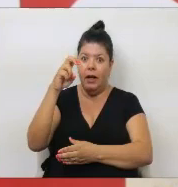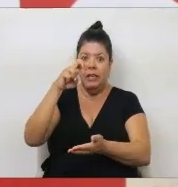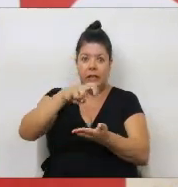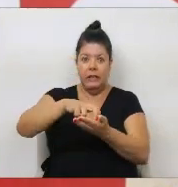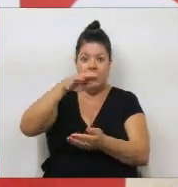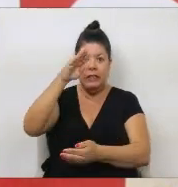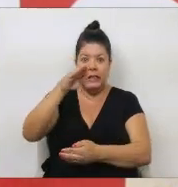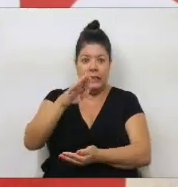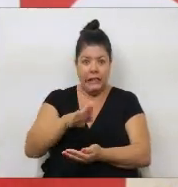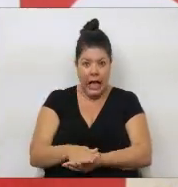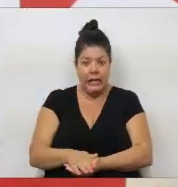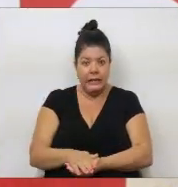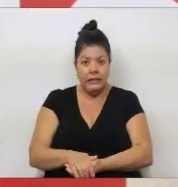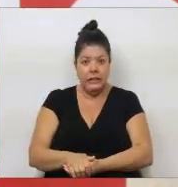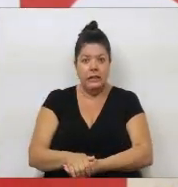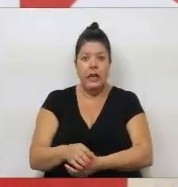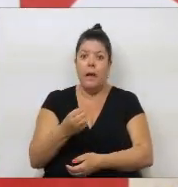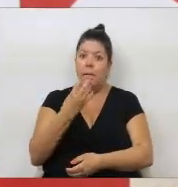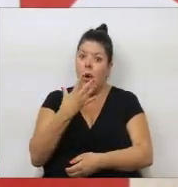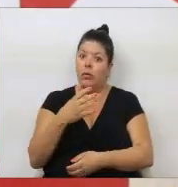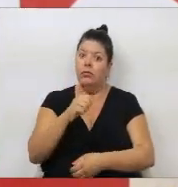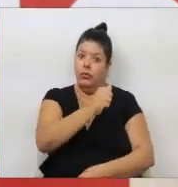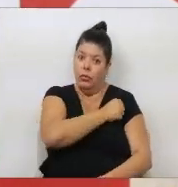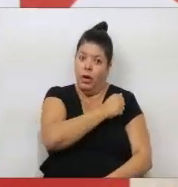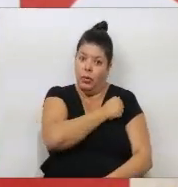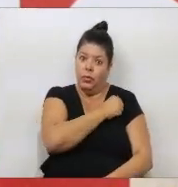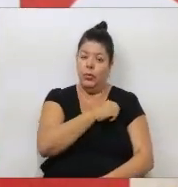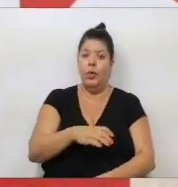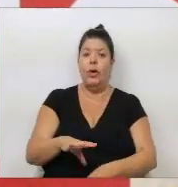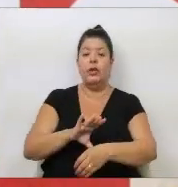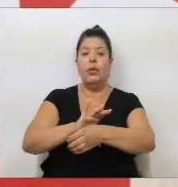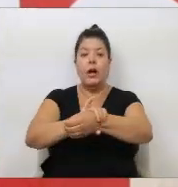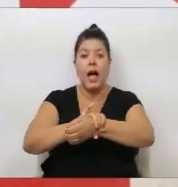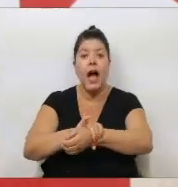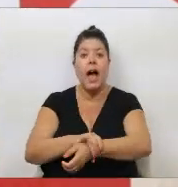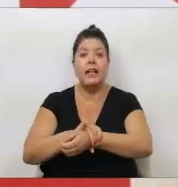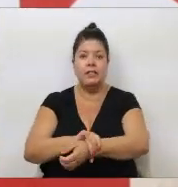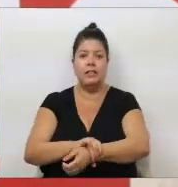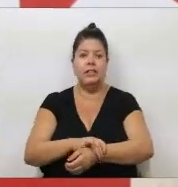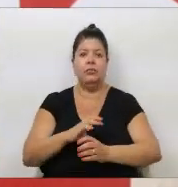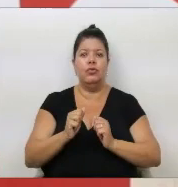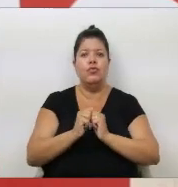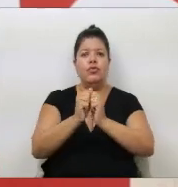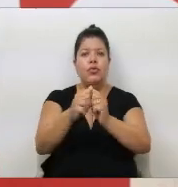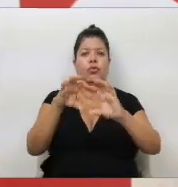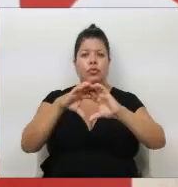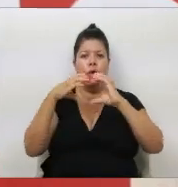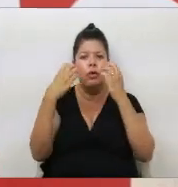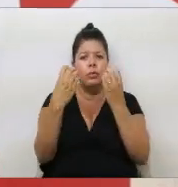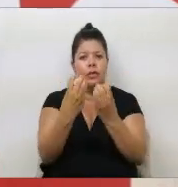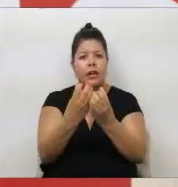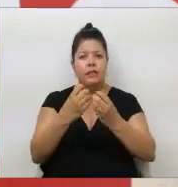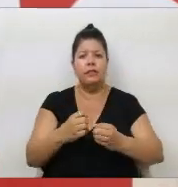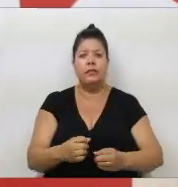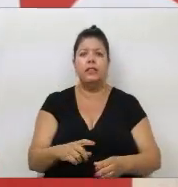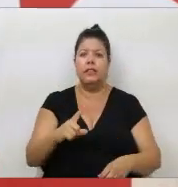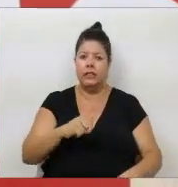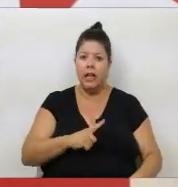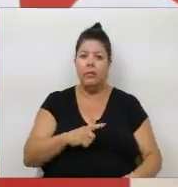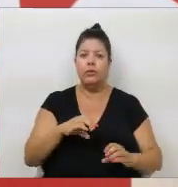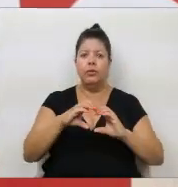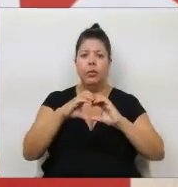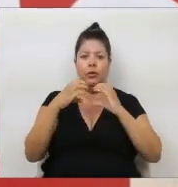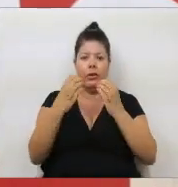ter aulas durante o dia inteiro e nós podemos fazer isso junto com as nossas comunidades, que já temos